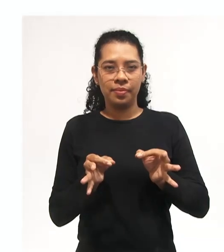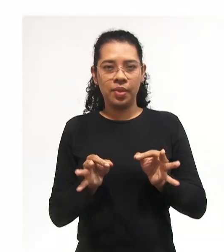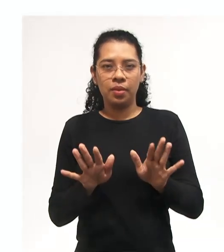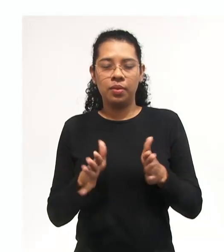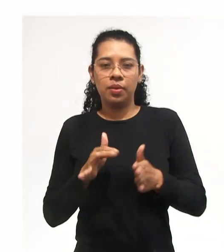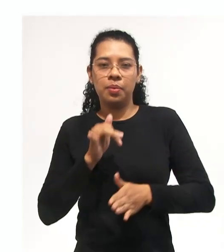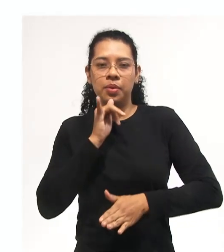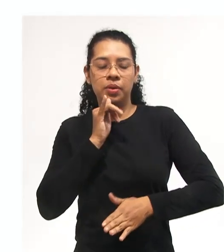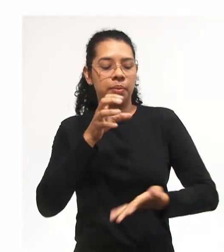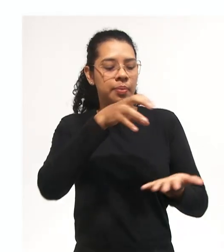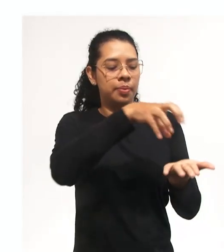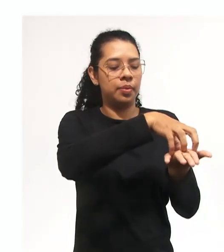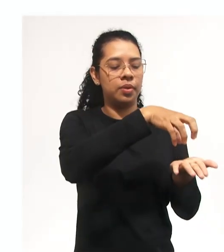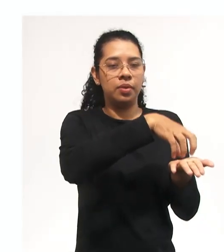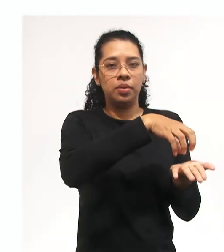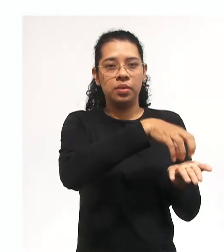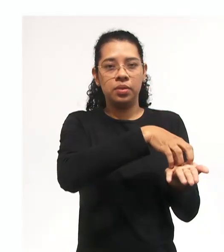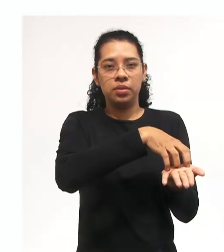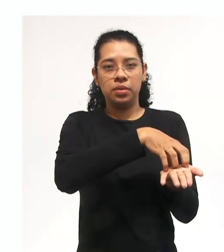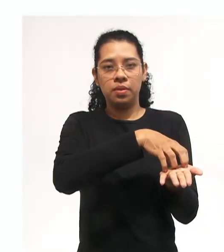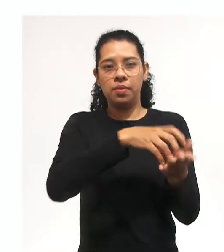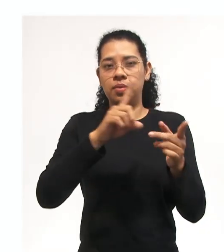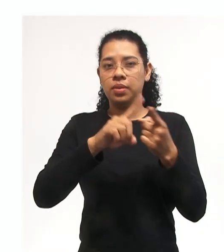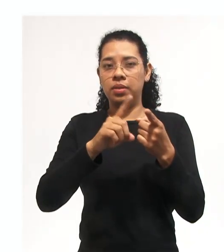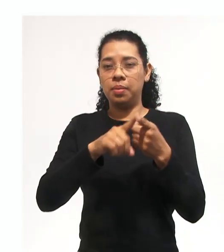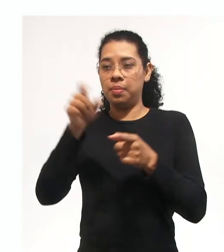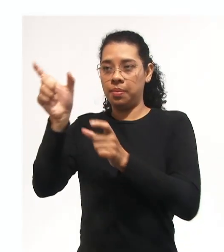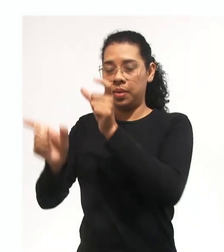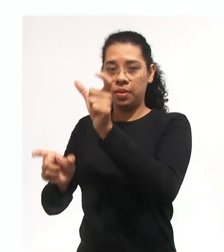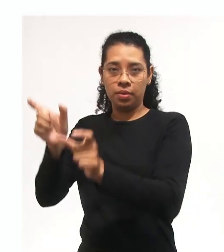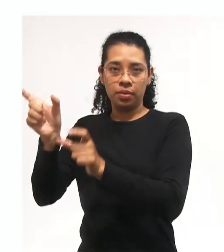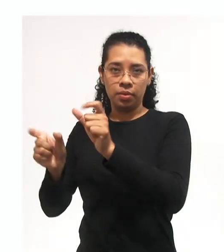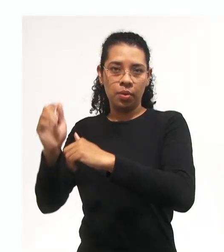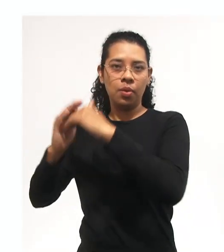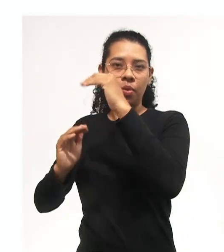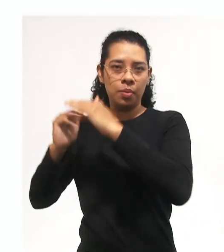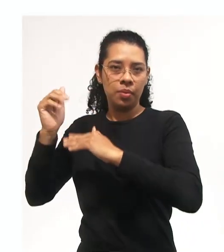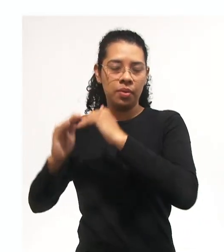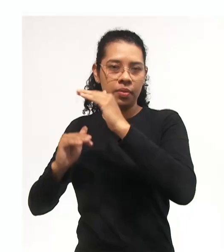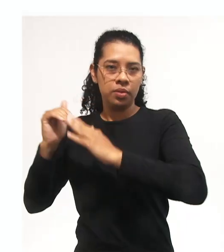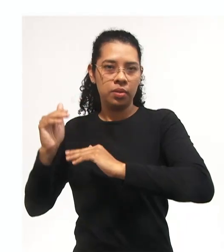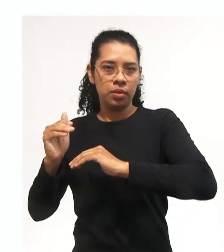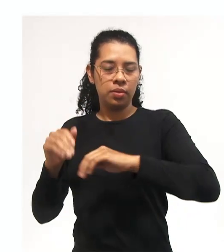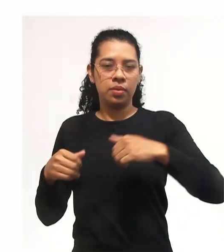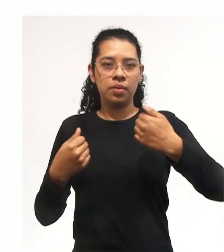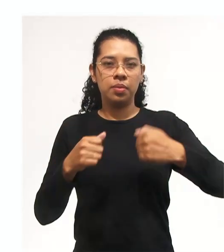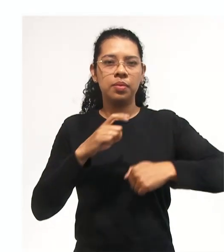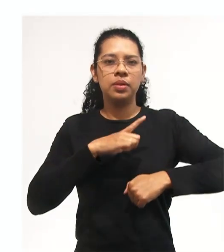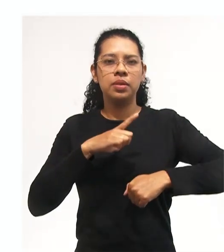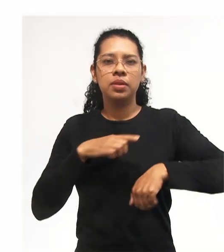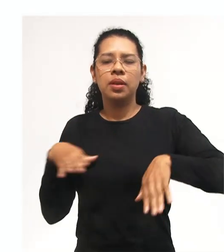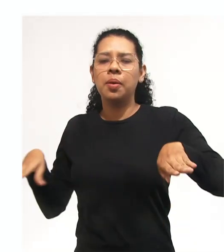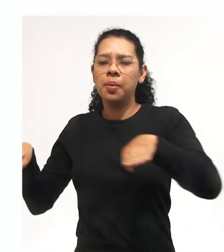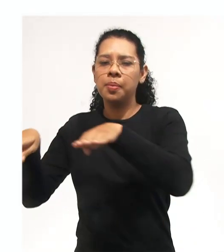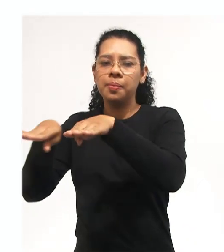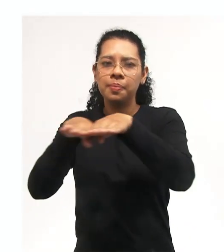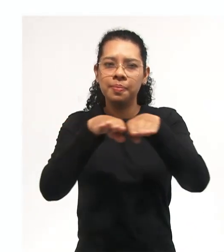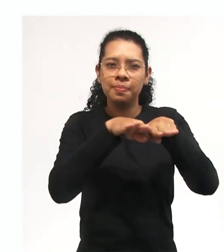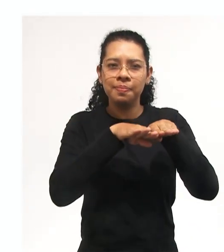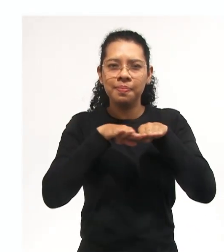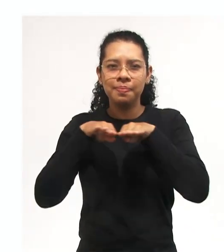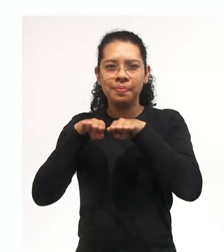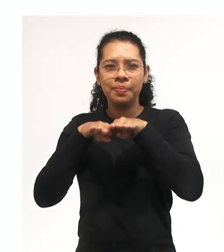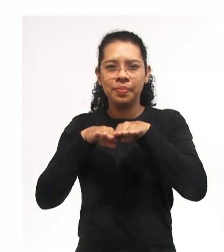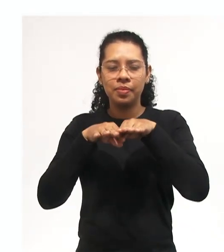organização. Para implementar a gestão estratégica de pessoas, é importante alinhar o quê? O que a gente já tinha